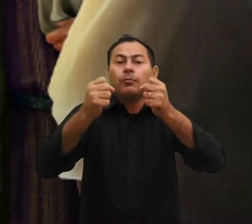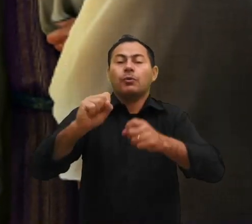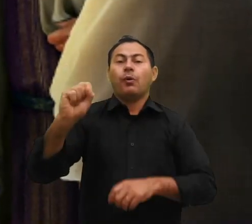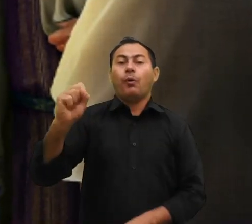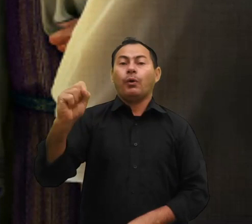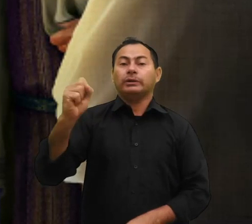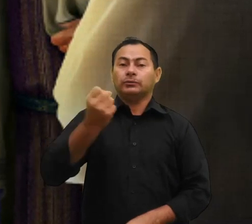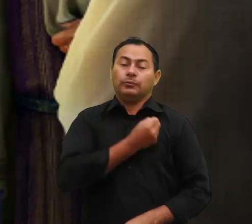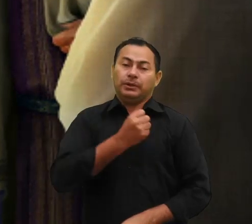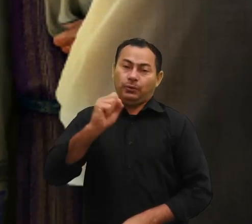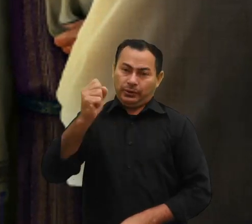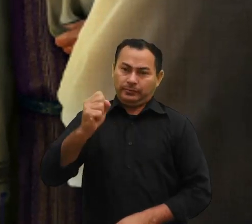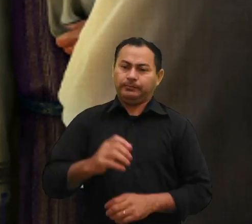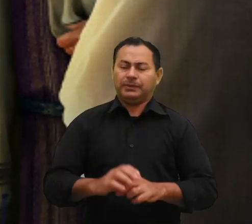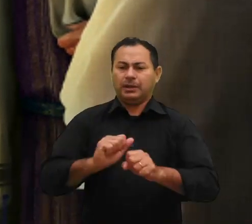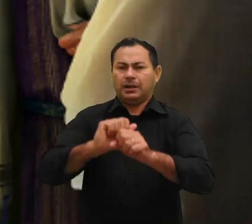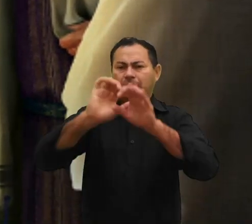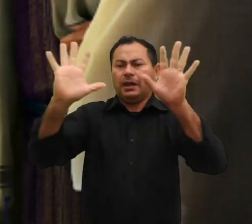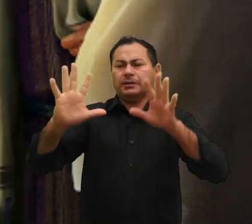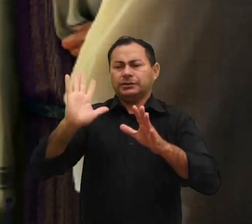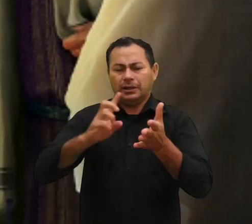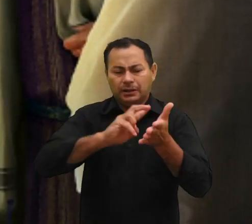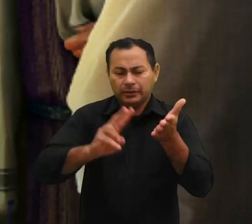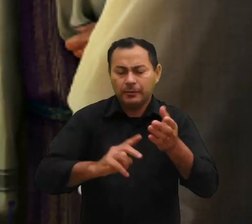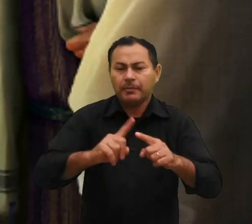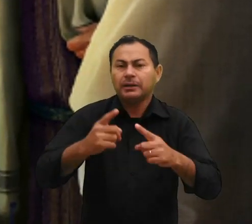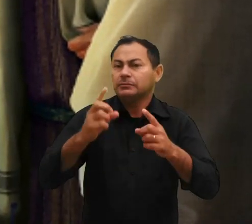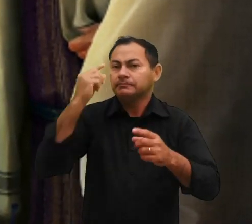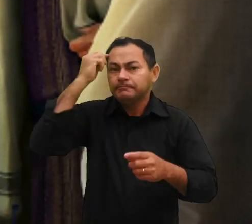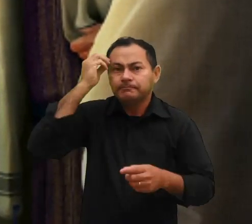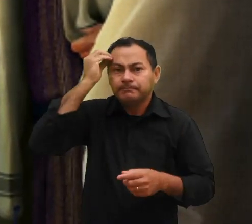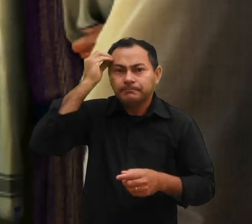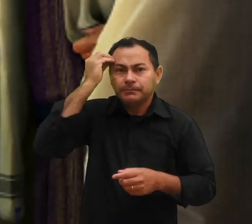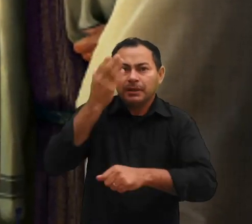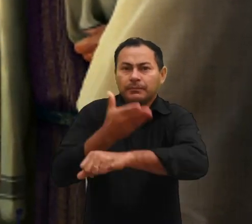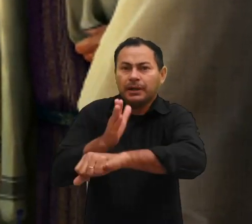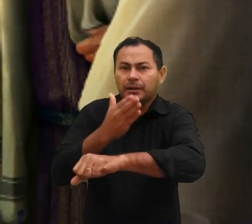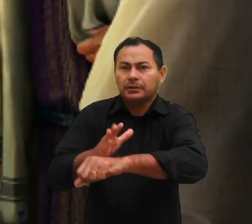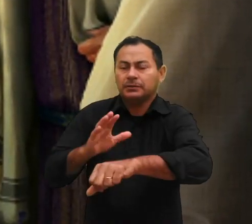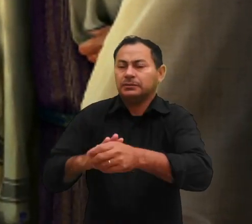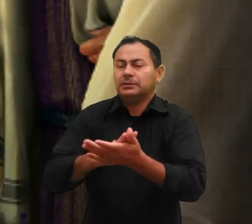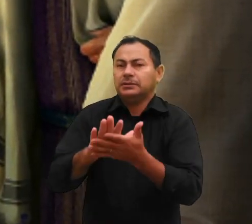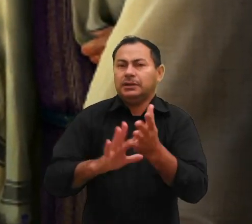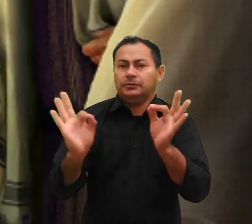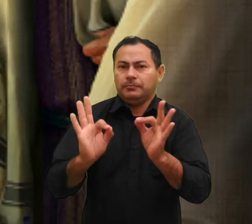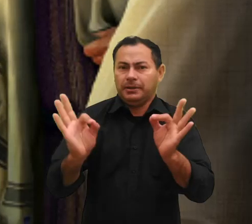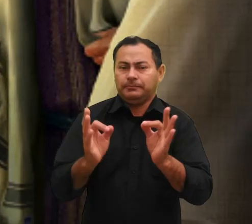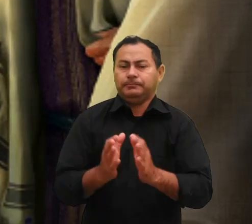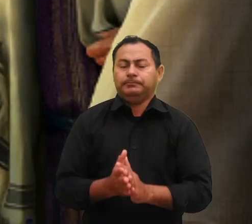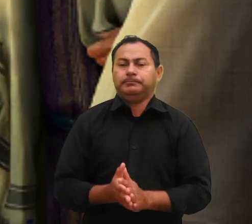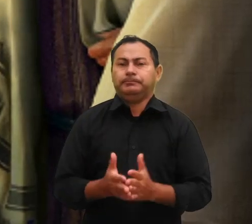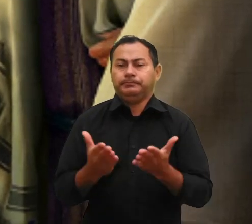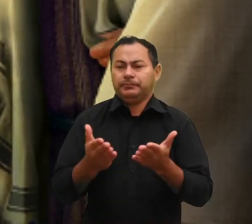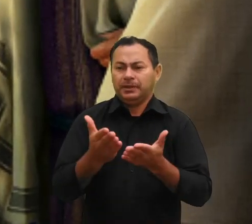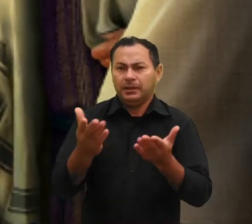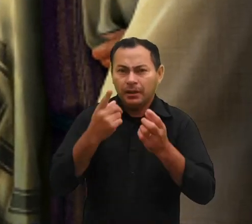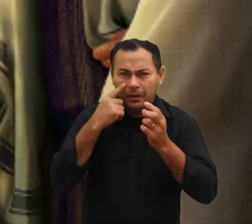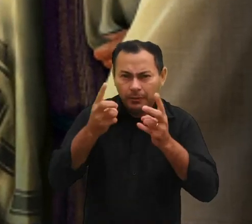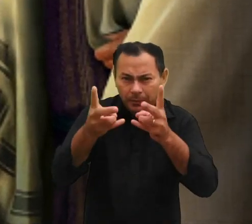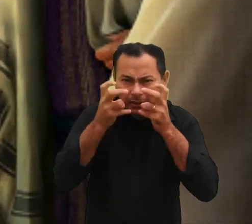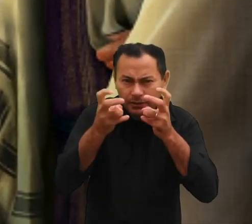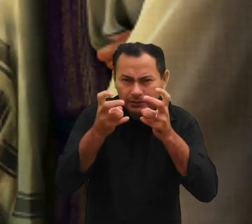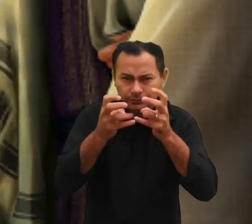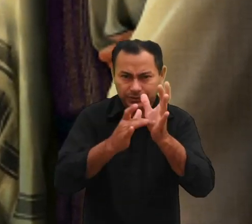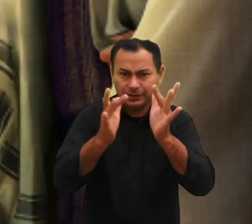Salmo 8. É claro que eles já tinham lido aquele trecho, mas nunca tinham pensado em aplicá-lo em situação nenhuma.